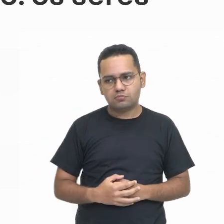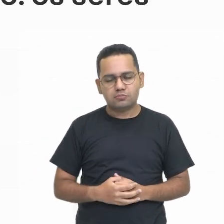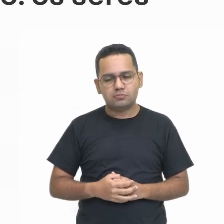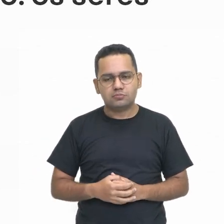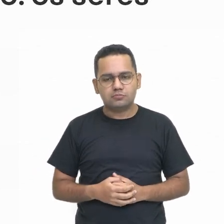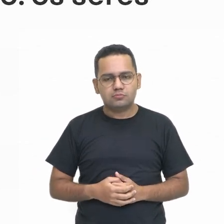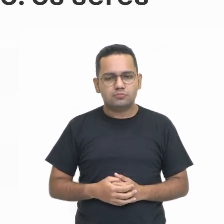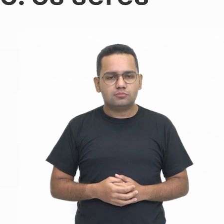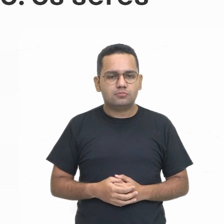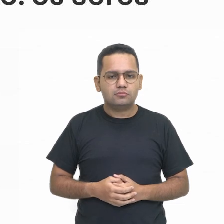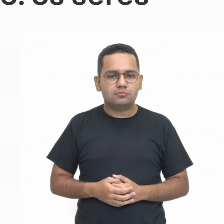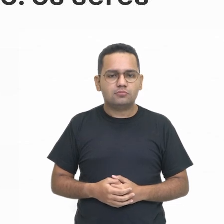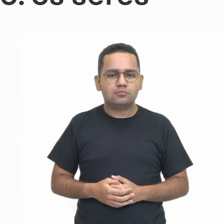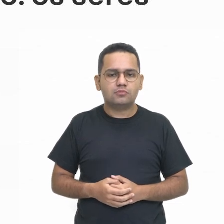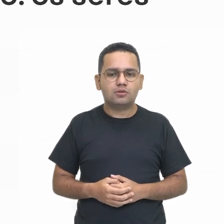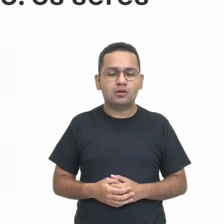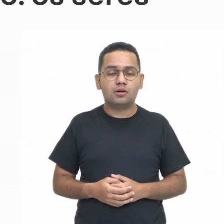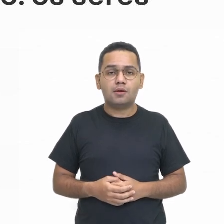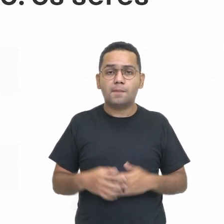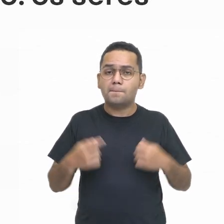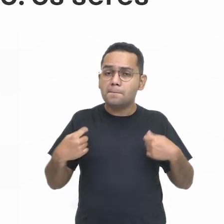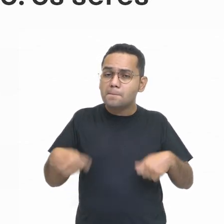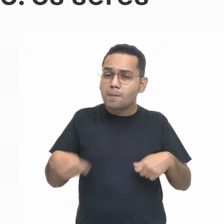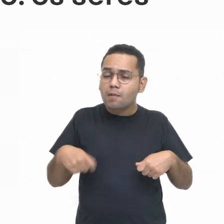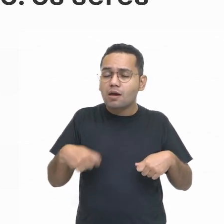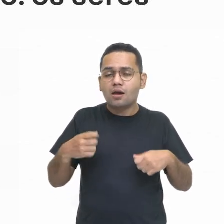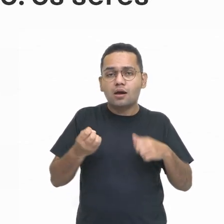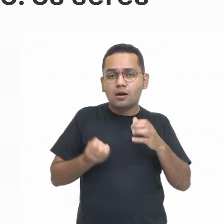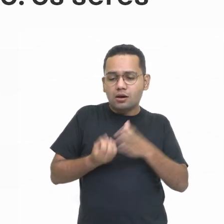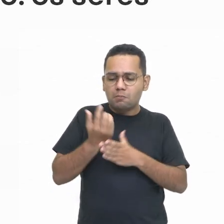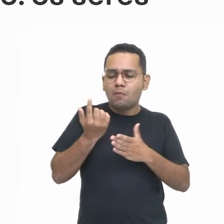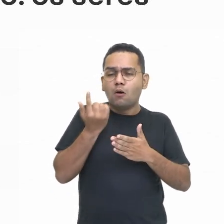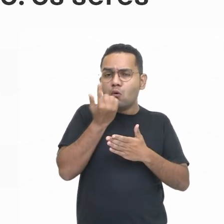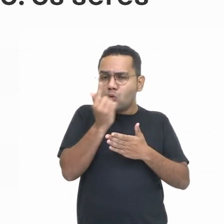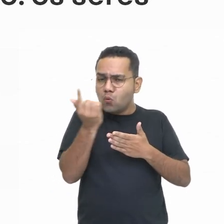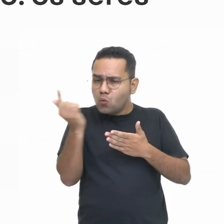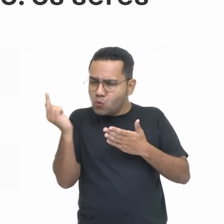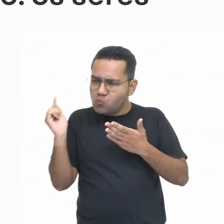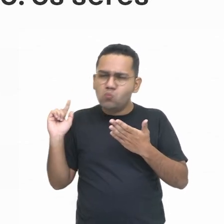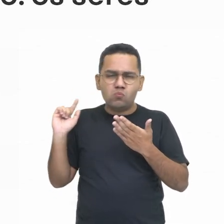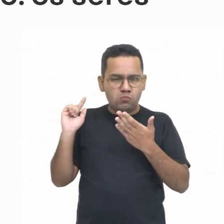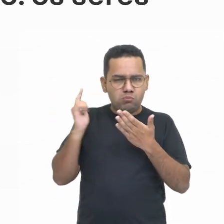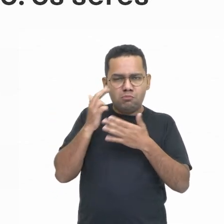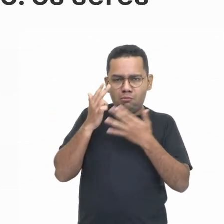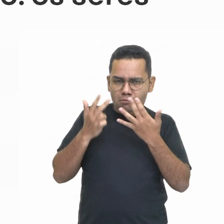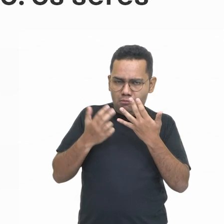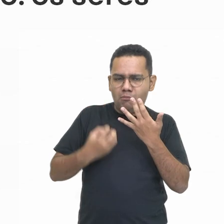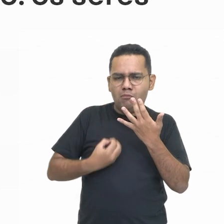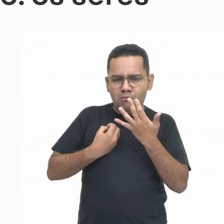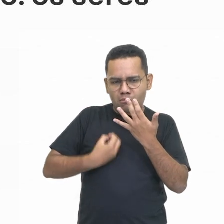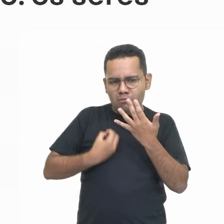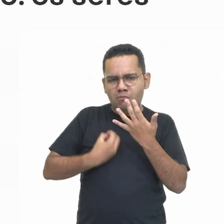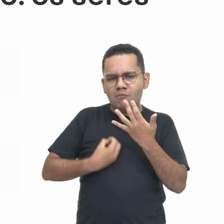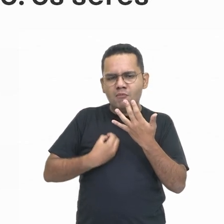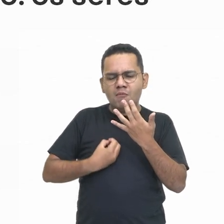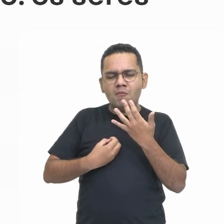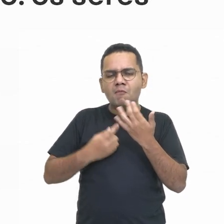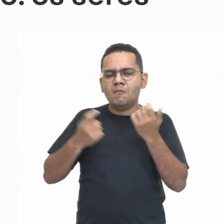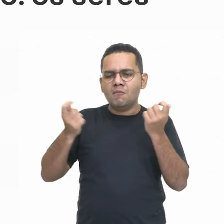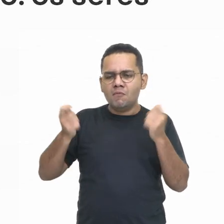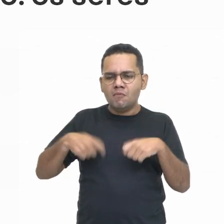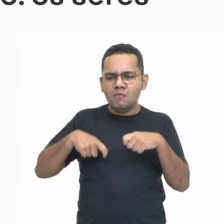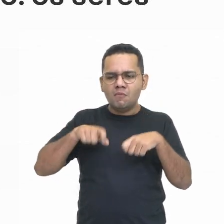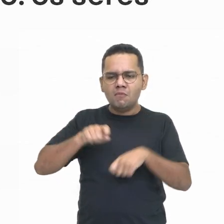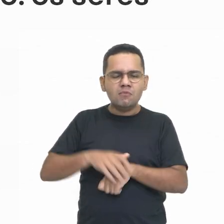era necessário que novos organismos surgissem, né? E que esses organismos fossem capazes